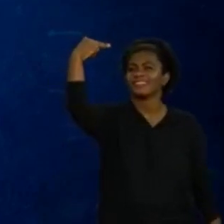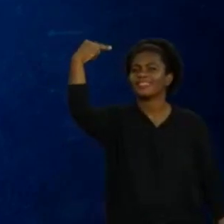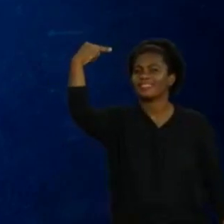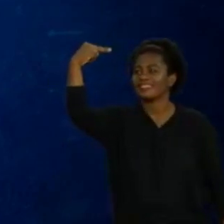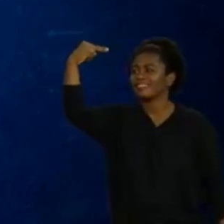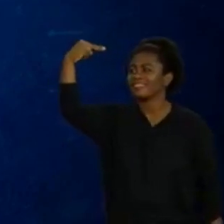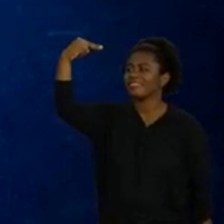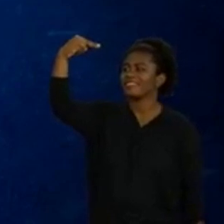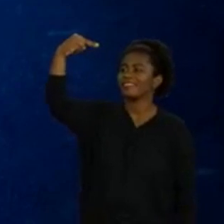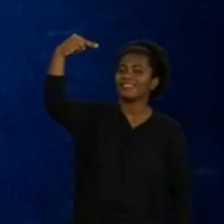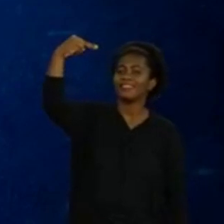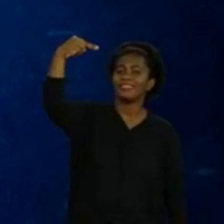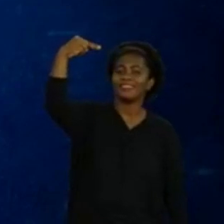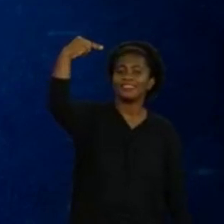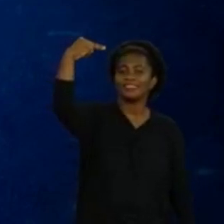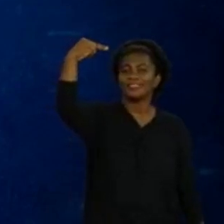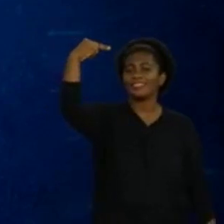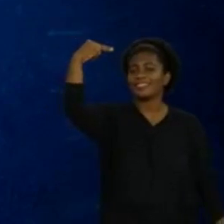mim. Para mim.